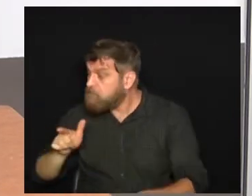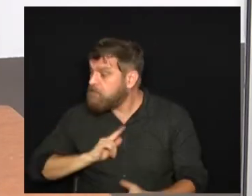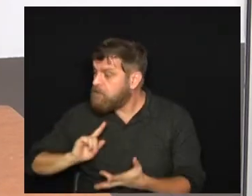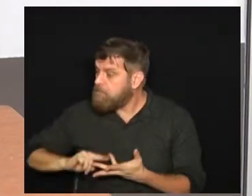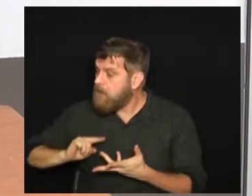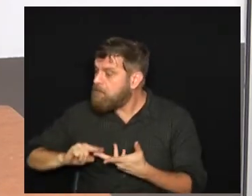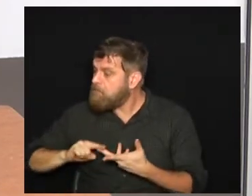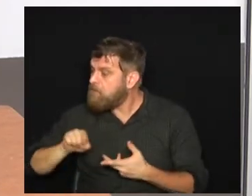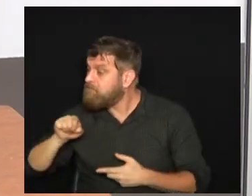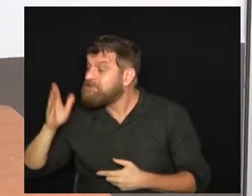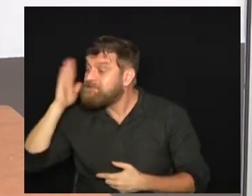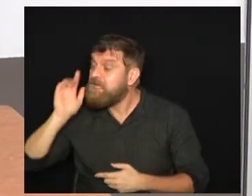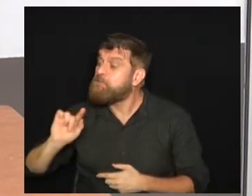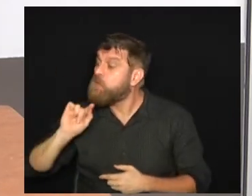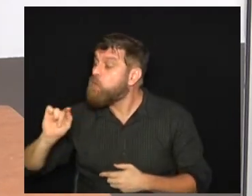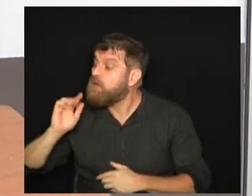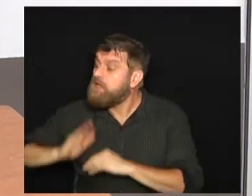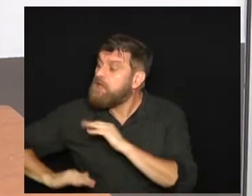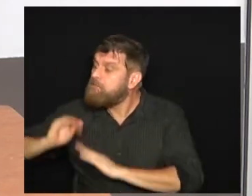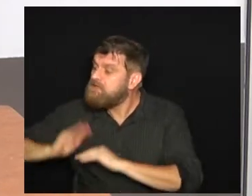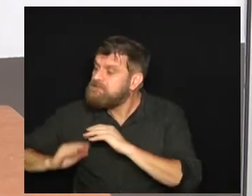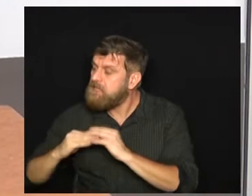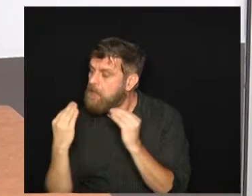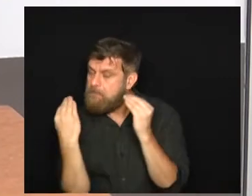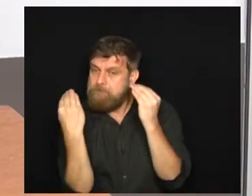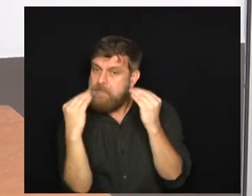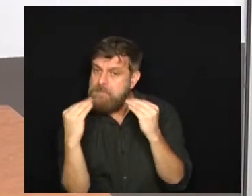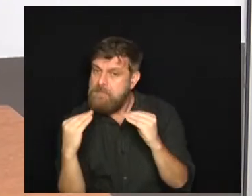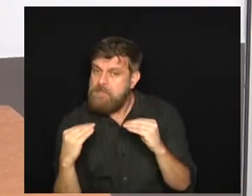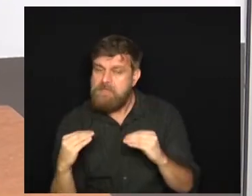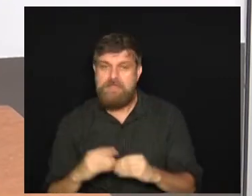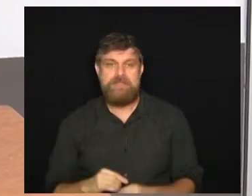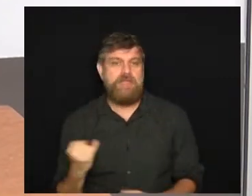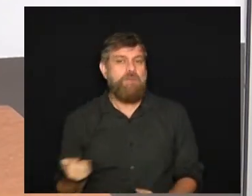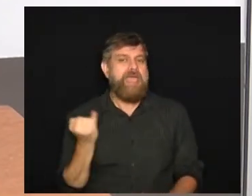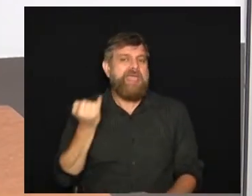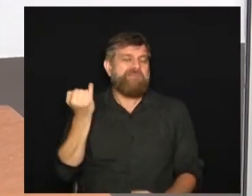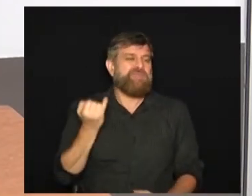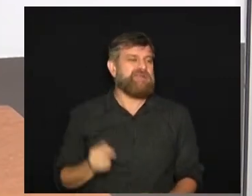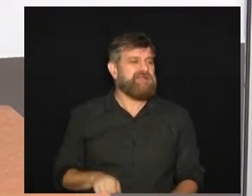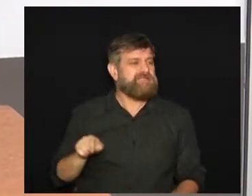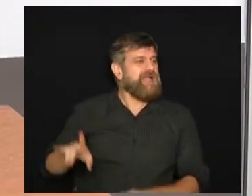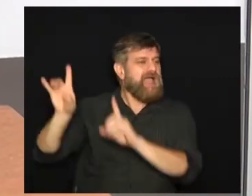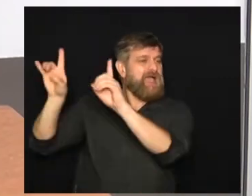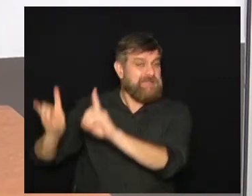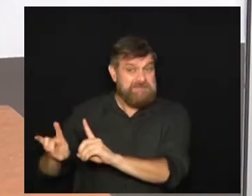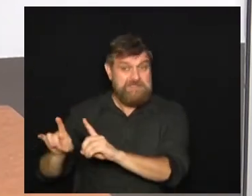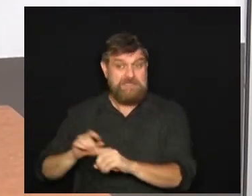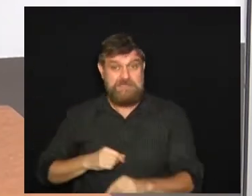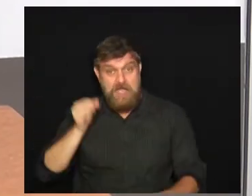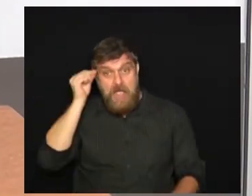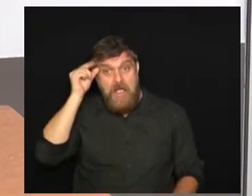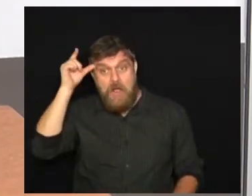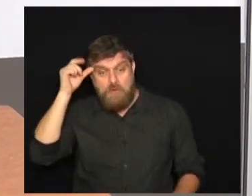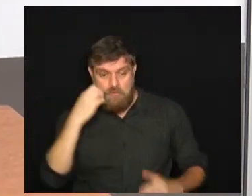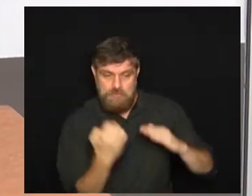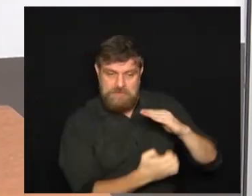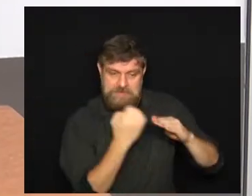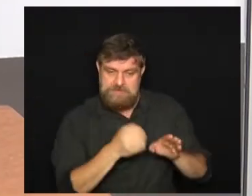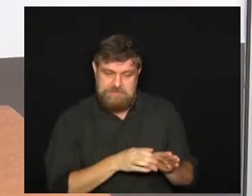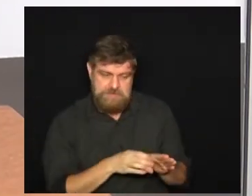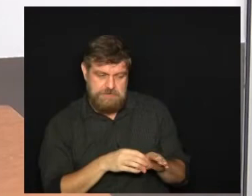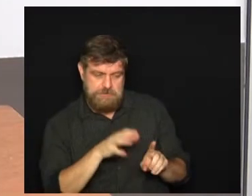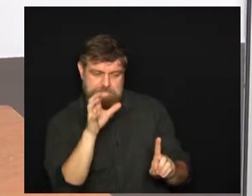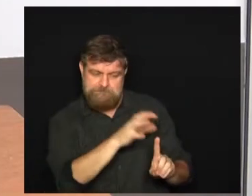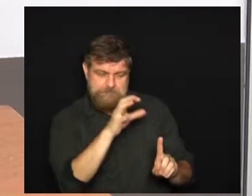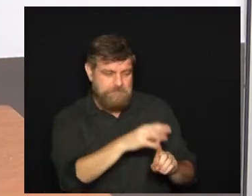as habilidades que a pessoa possui, para que a gente não dê muita importância para a questão da deficiência. A gente trabalha essa cultura nas empresas também. Fala,